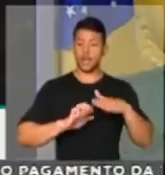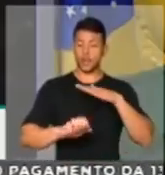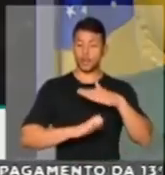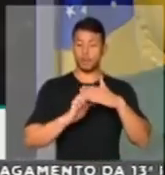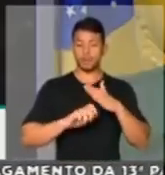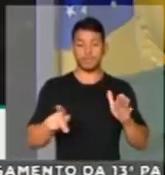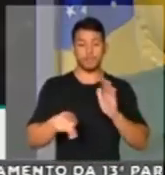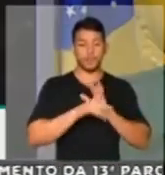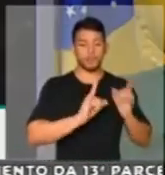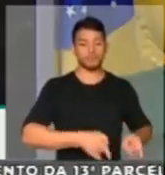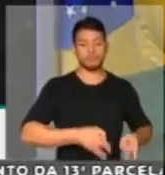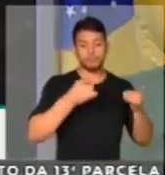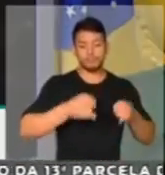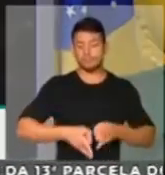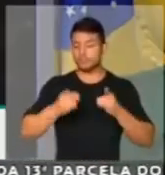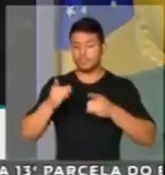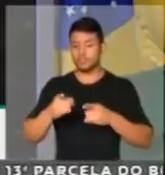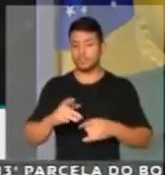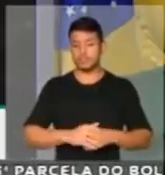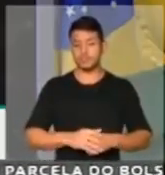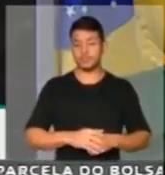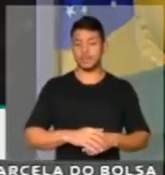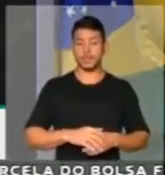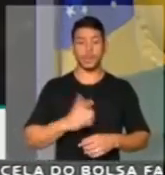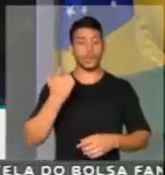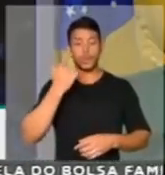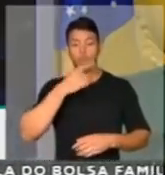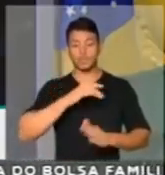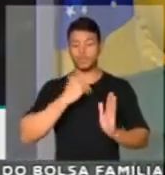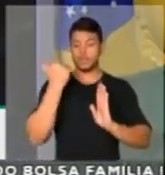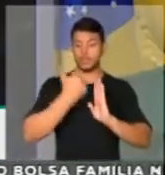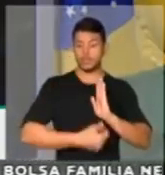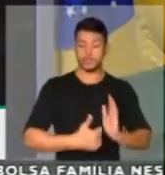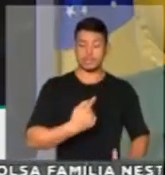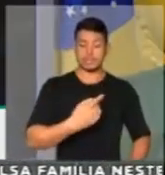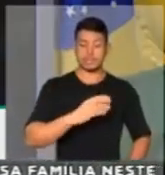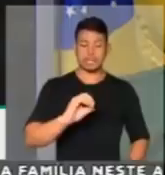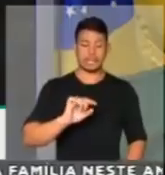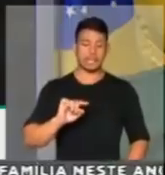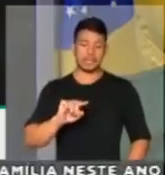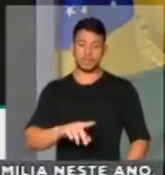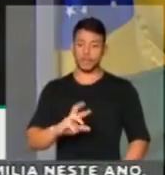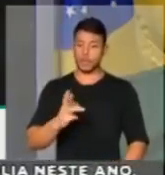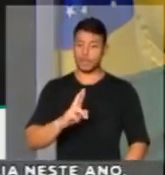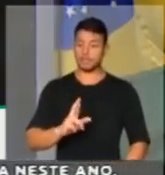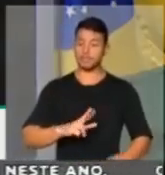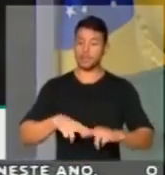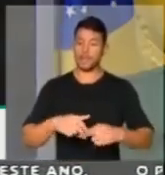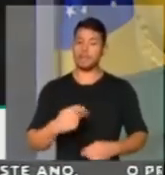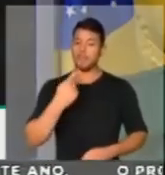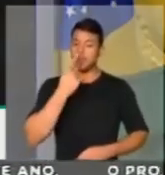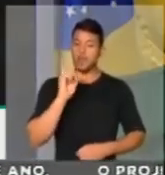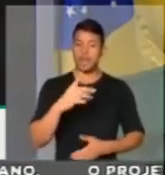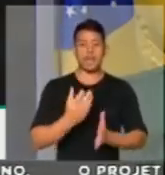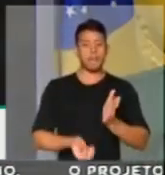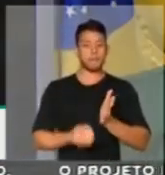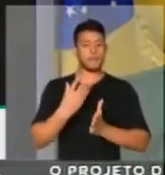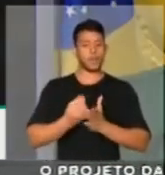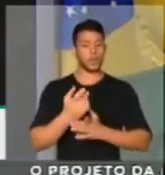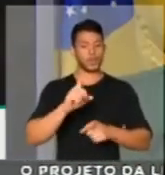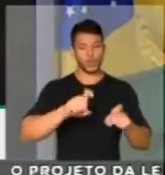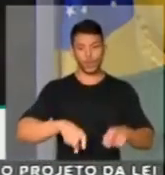pagar praticamente R$ 70 mil na conta de luz, sob a justificativa de ser produtor